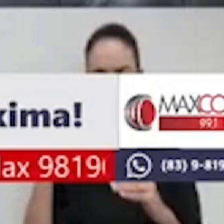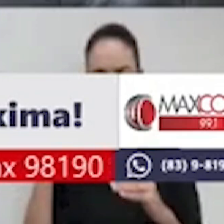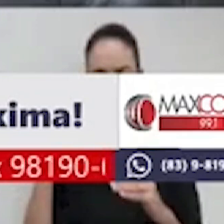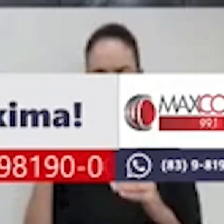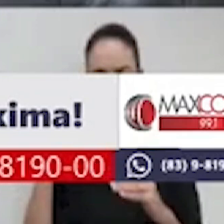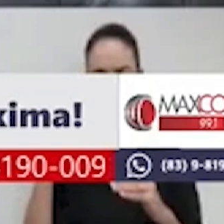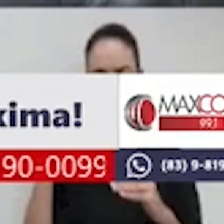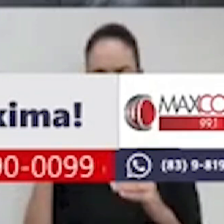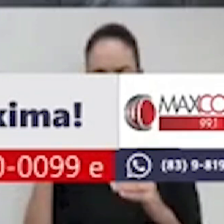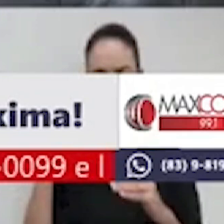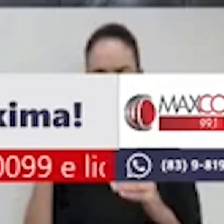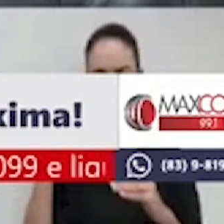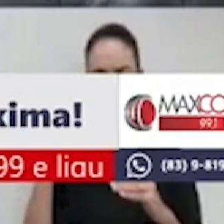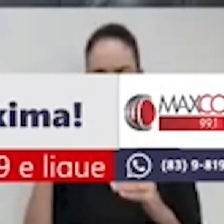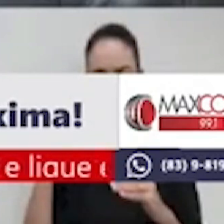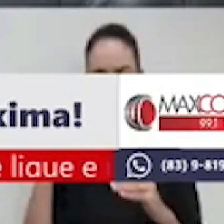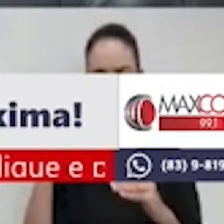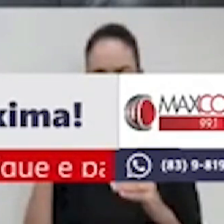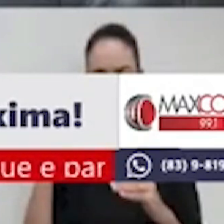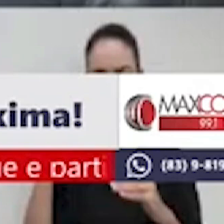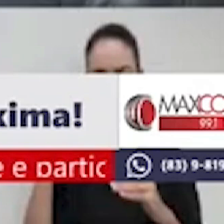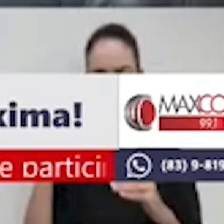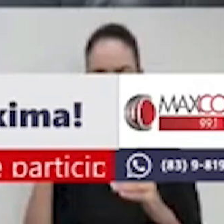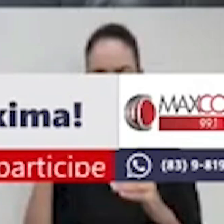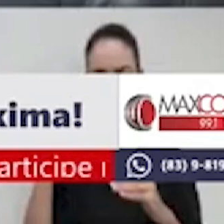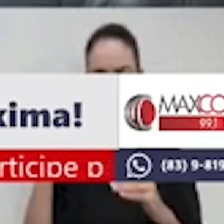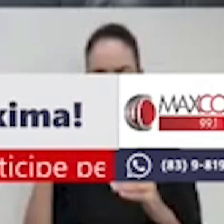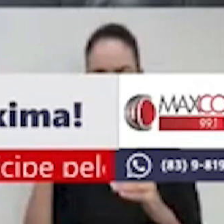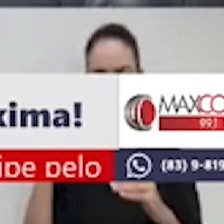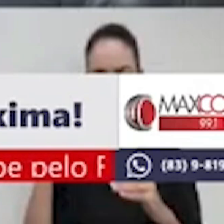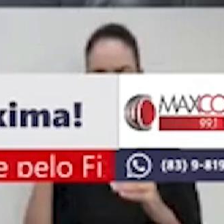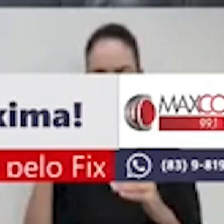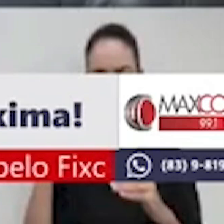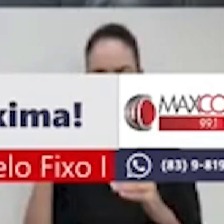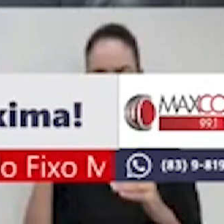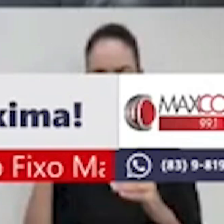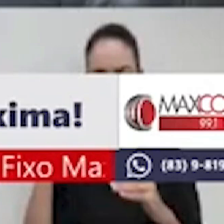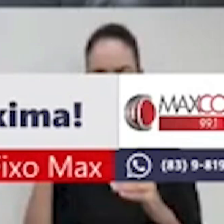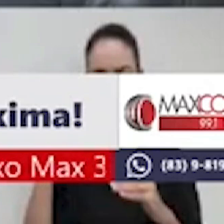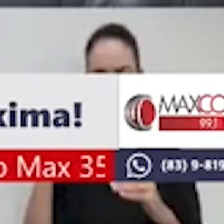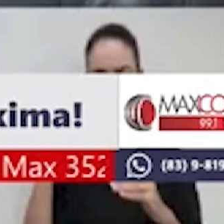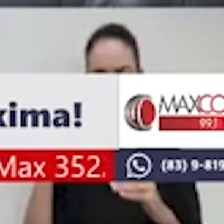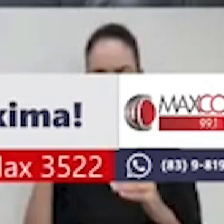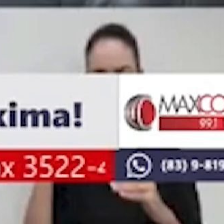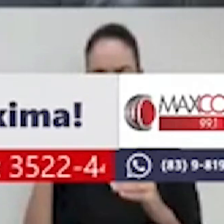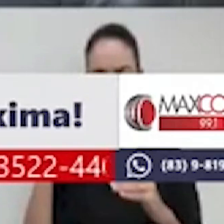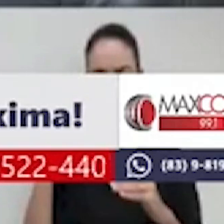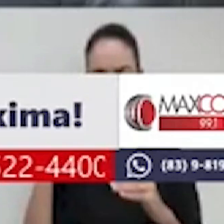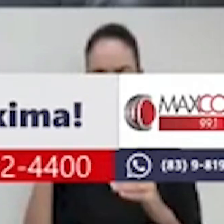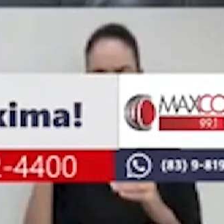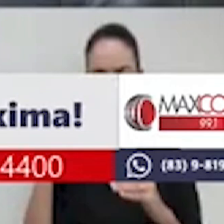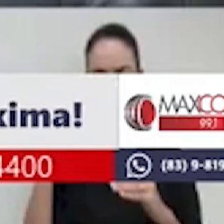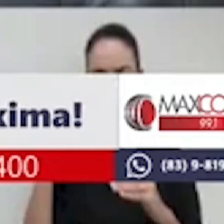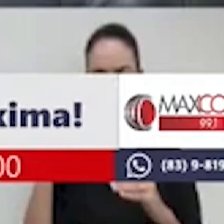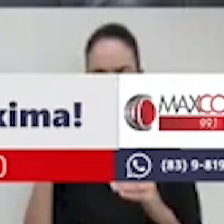economizar o dinheiro e sustentar a sua farra mas eu tô aqui Eu Vou fiscalizar